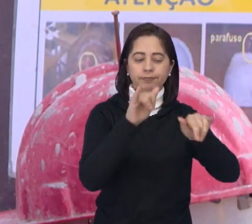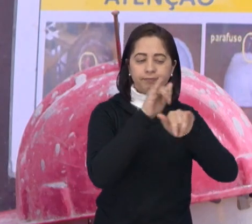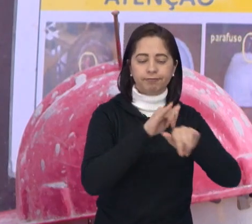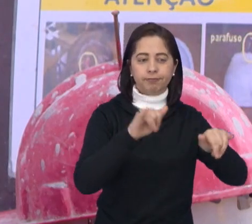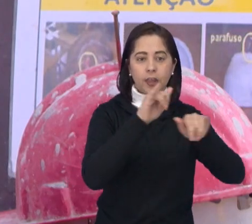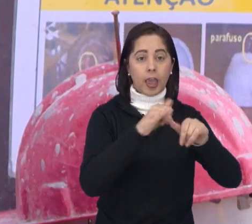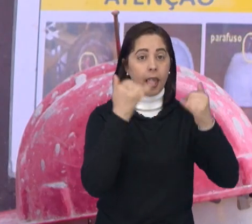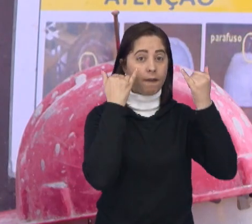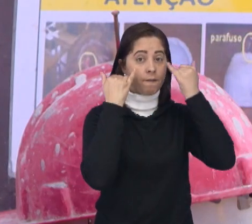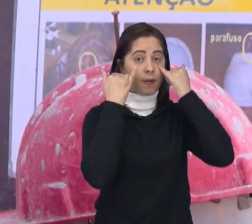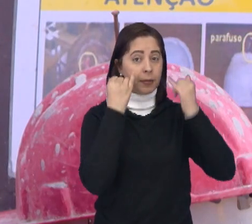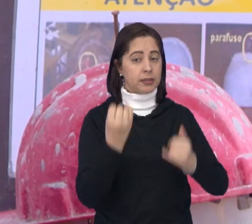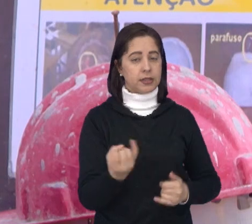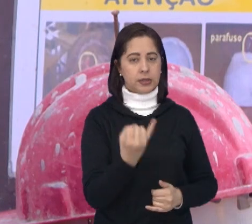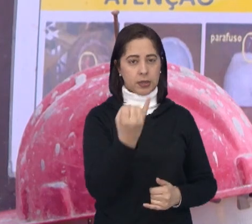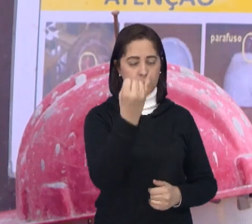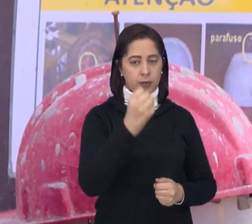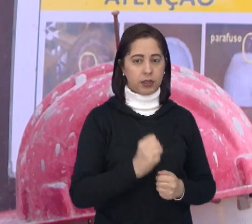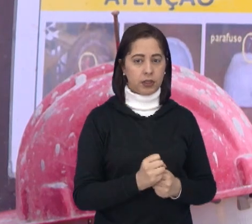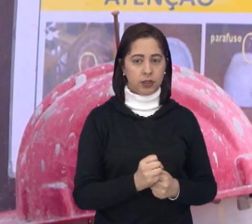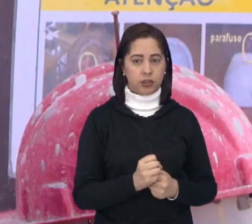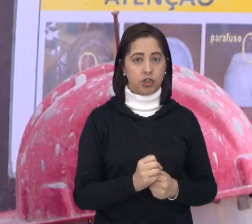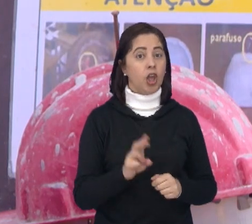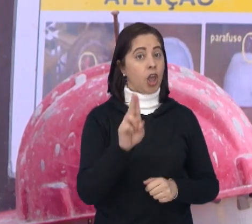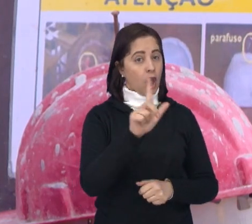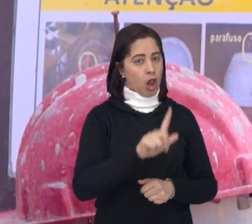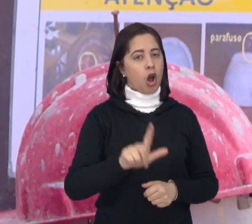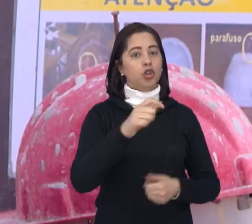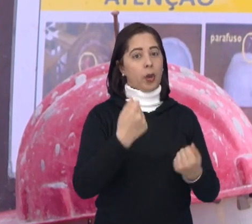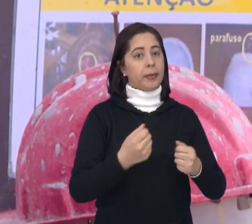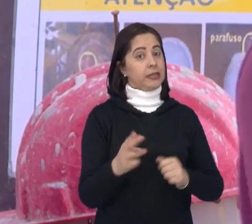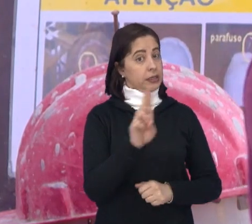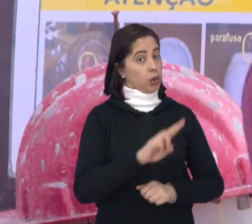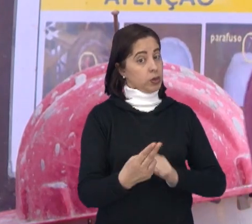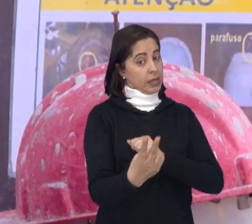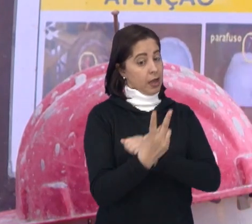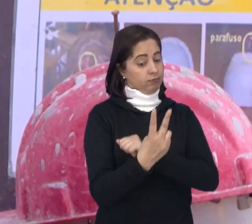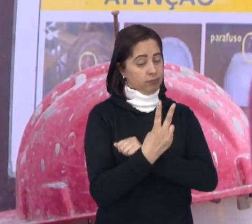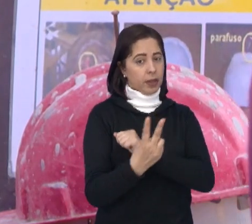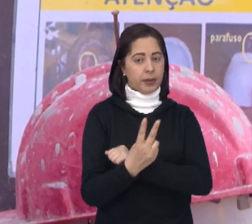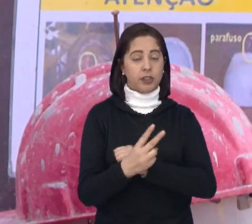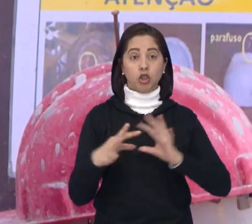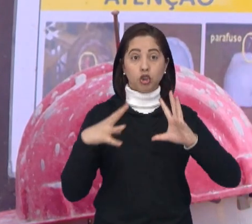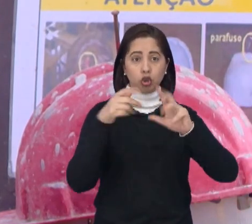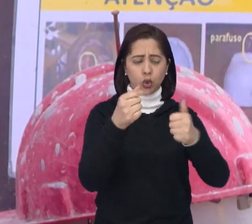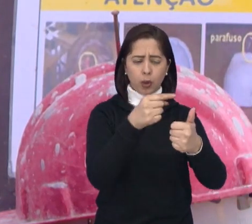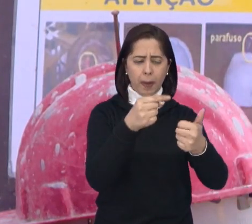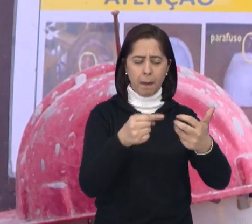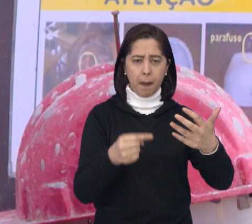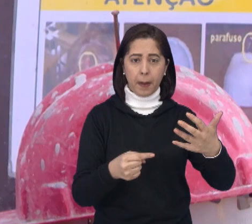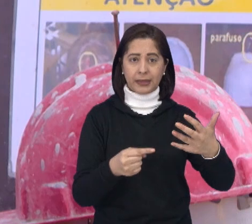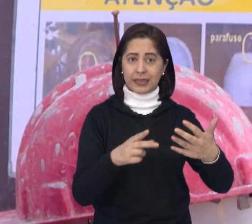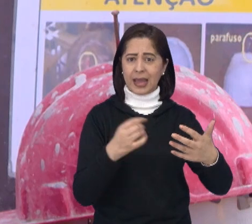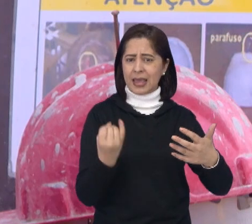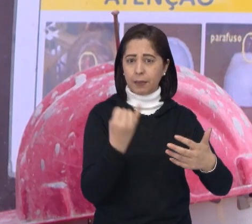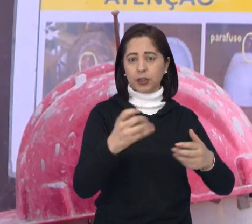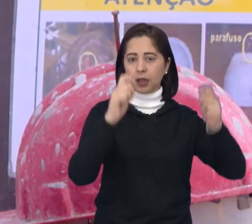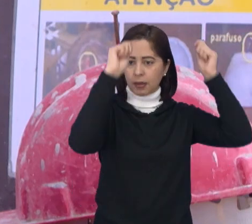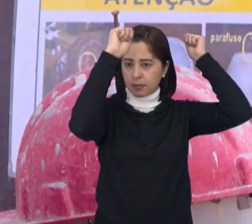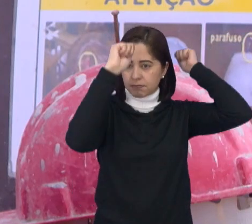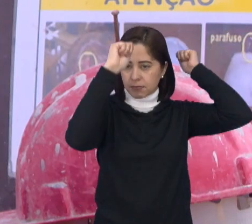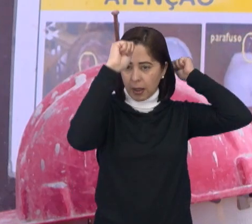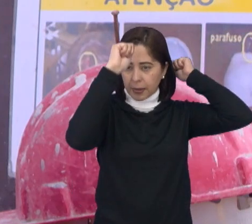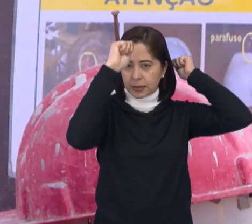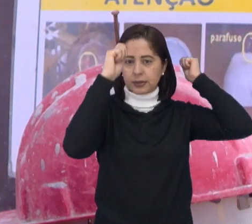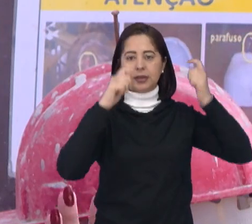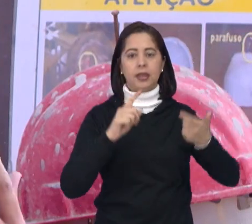e riscos e, consequentemente, os equipamentos de proteção individual que ele tem que utilizar. Todos os equipamentos são fundamentais, então um capacete para